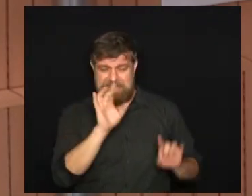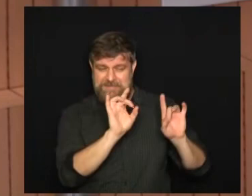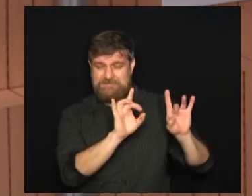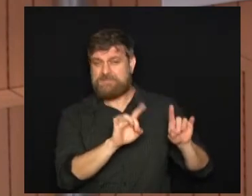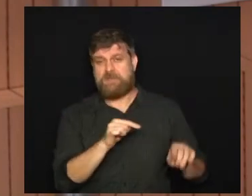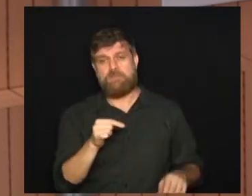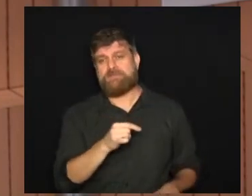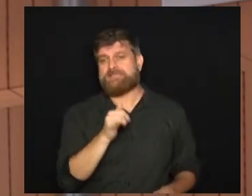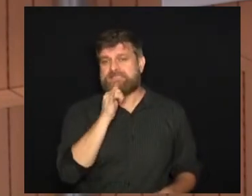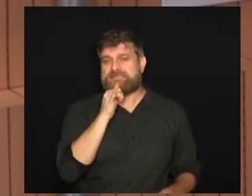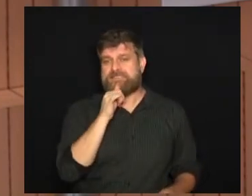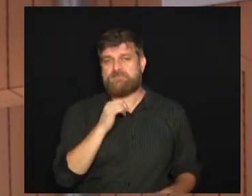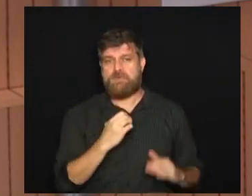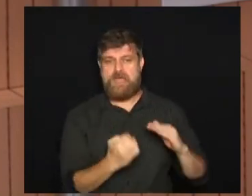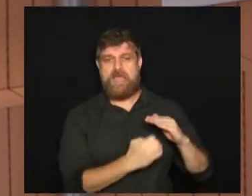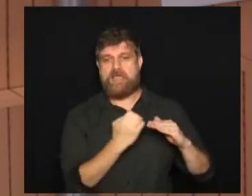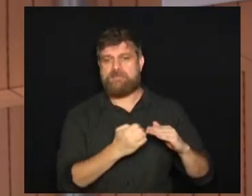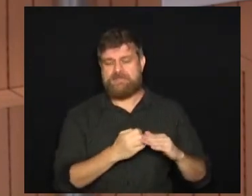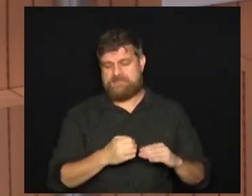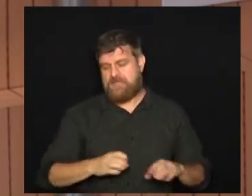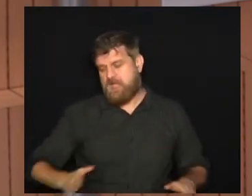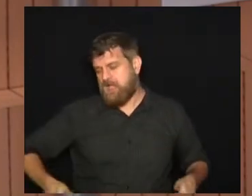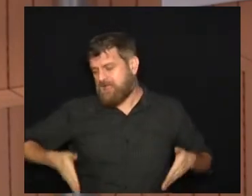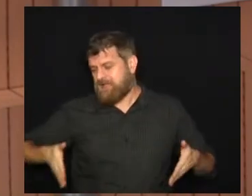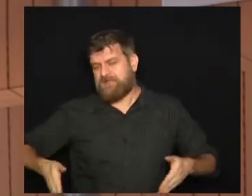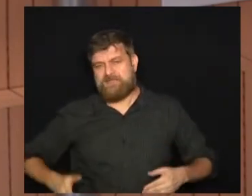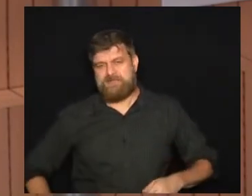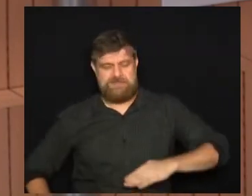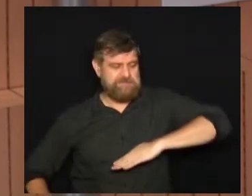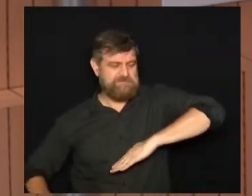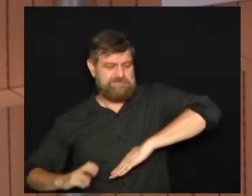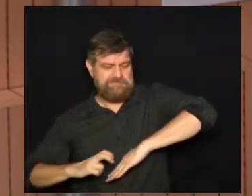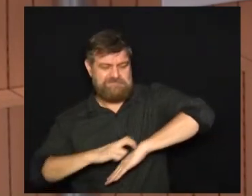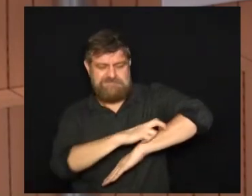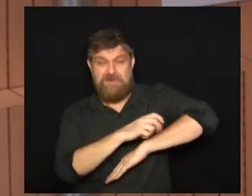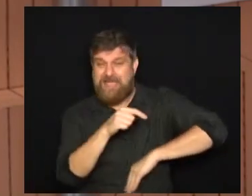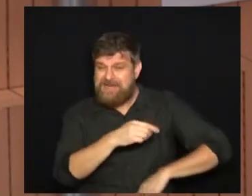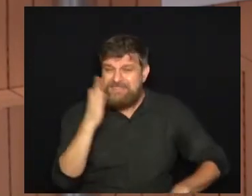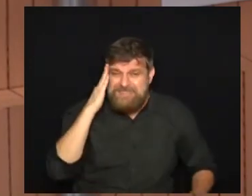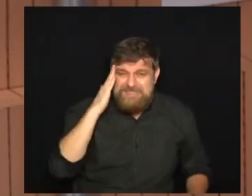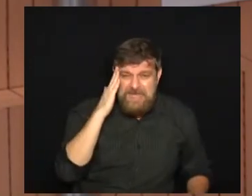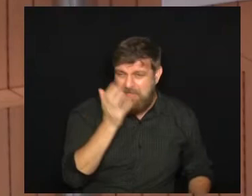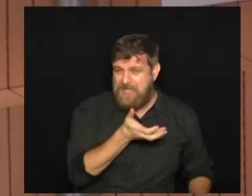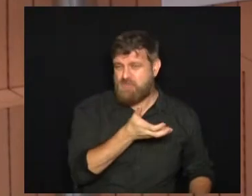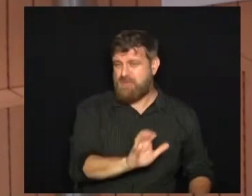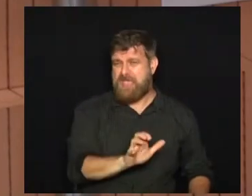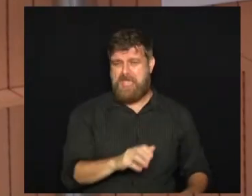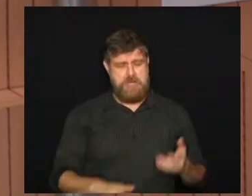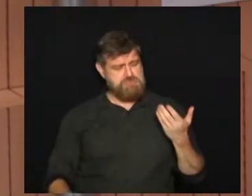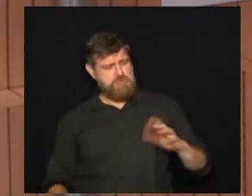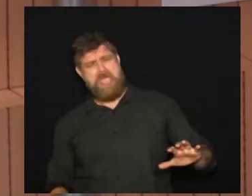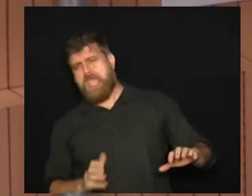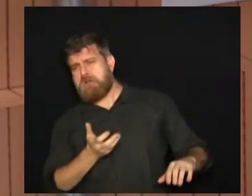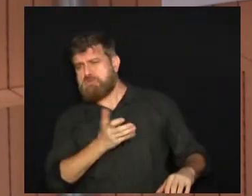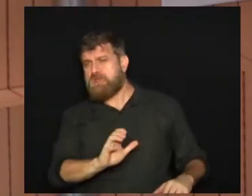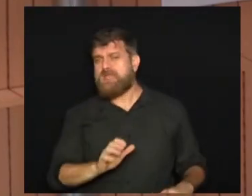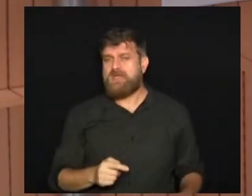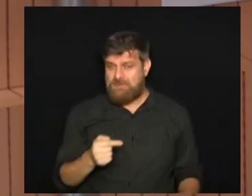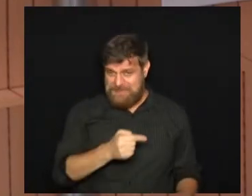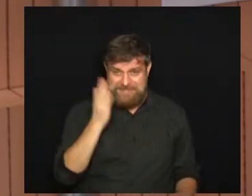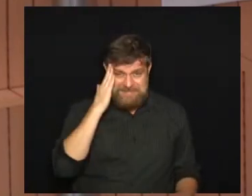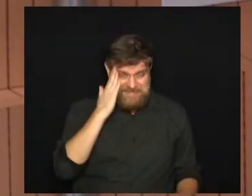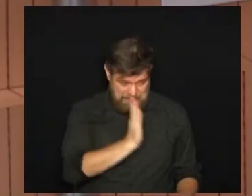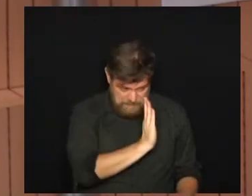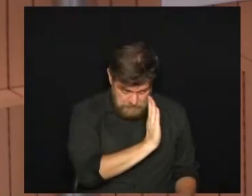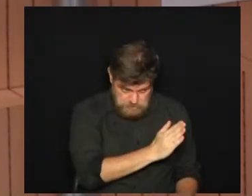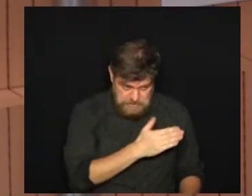não posso o cadeirante porque é rampa, ou porque, sabe, Sim. qual é o empecilho.